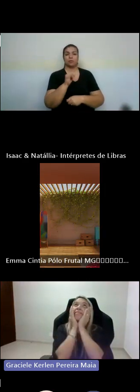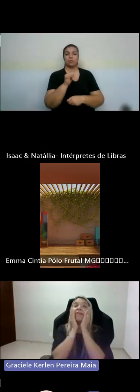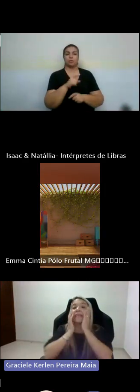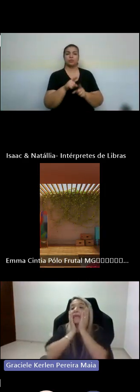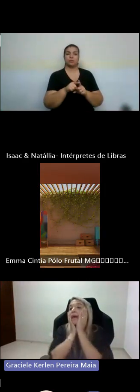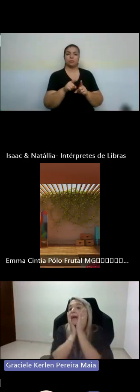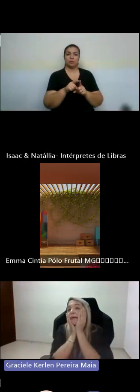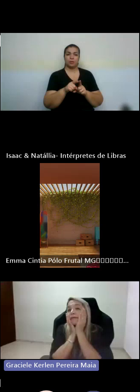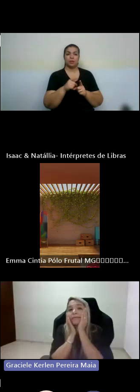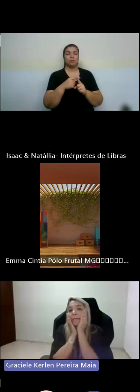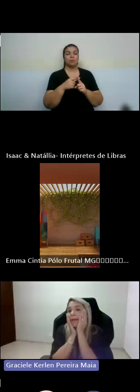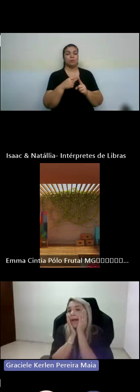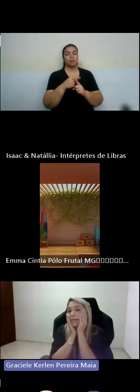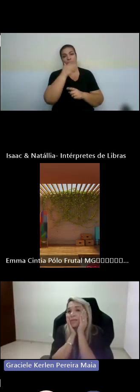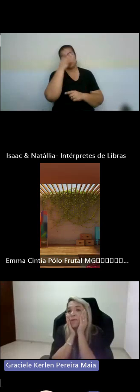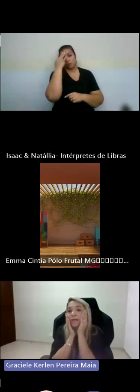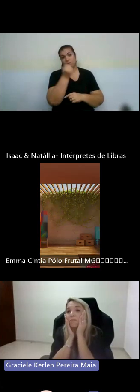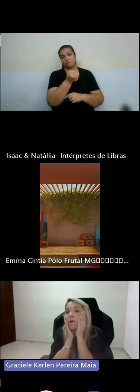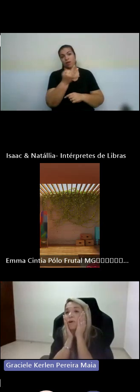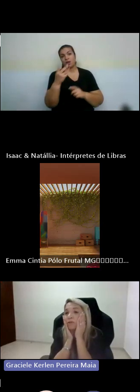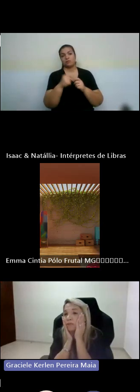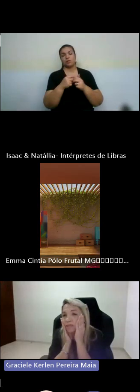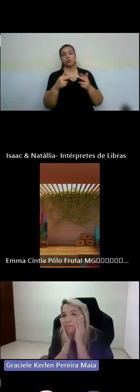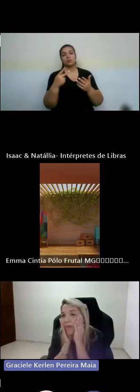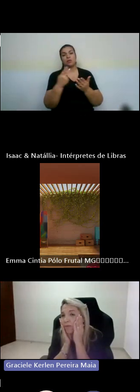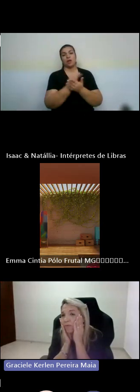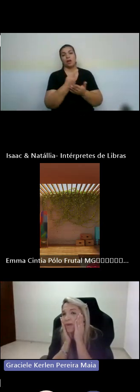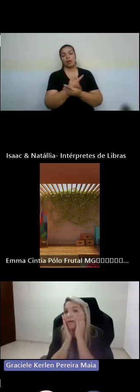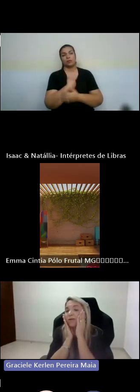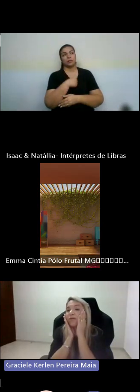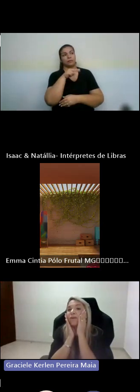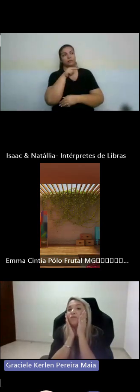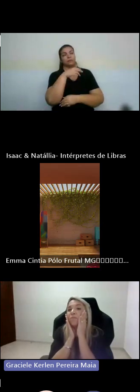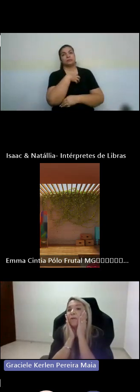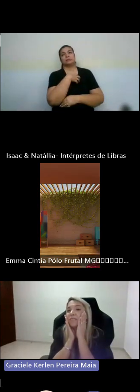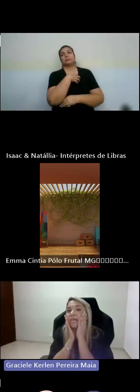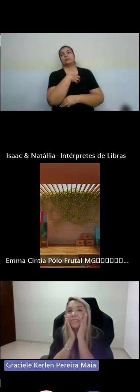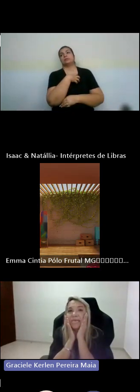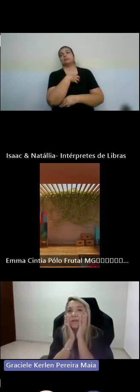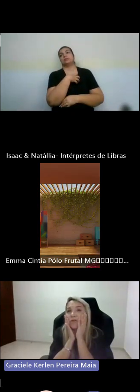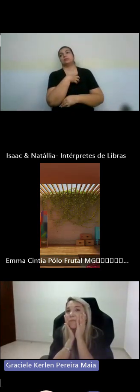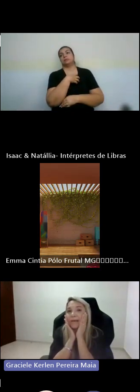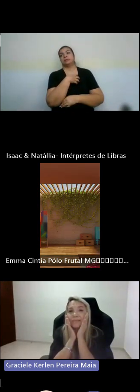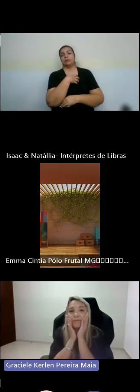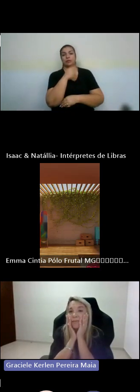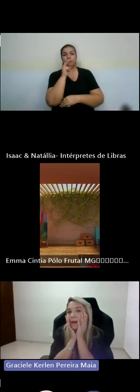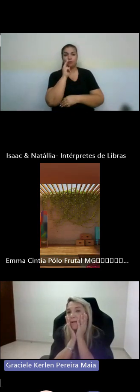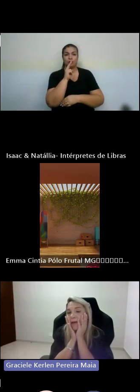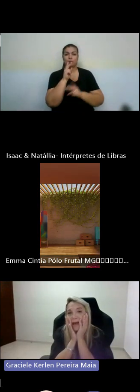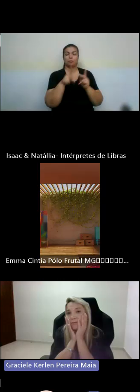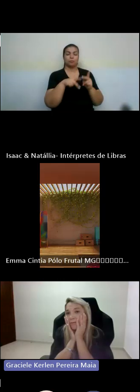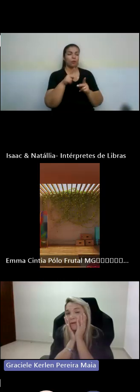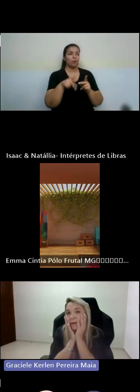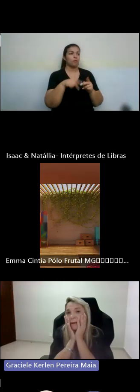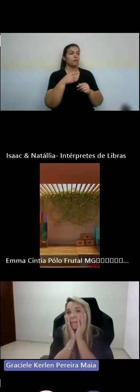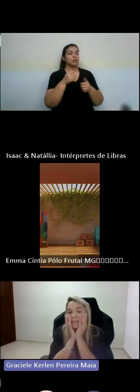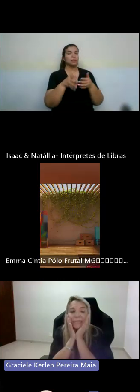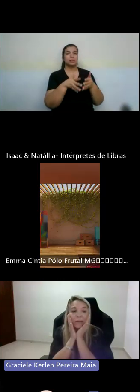muita gente que faz trem errado, sabe, Nath? Eu quase morro de desespero quando eu vejo o povo sinalizando incorporação de numeral